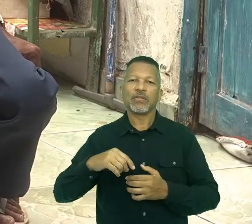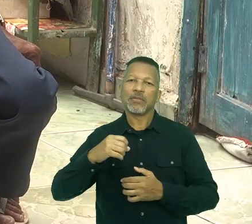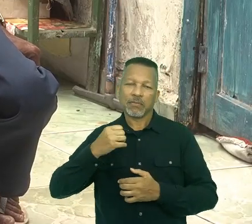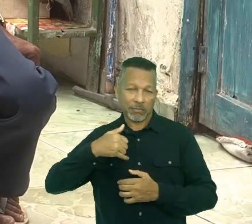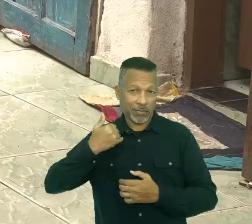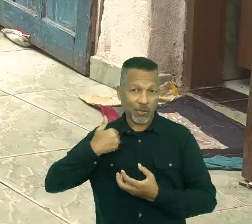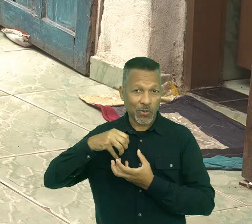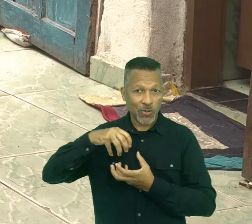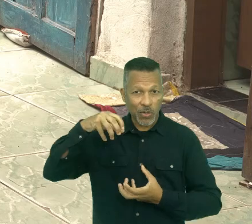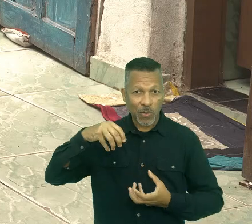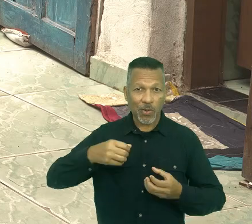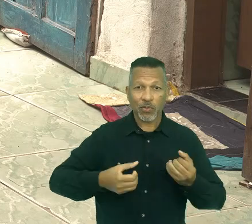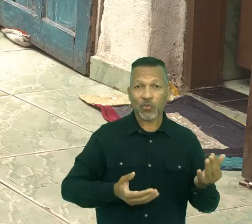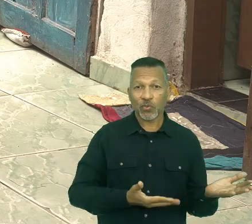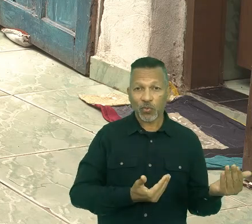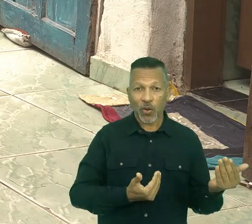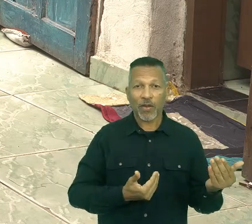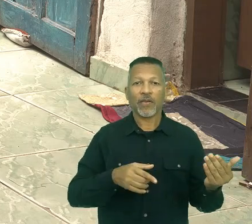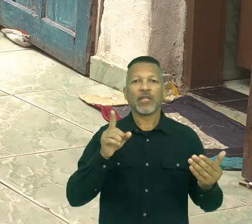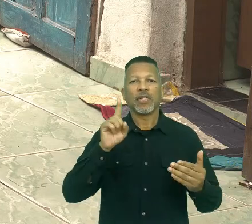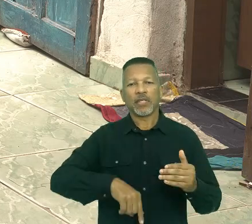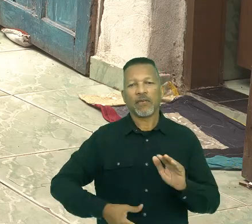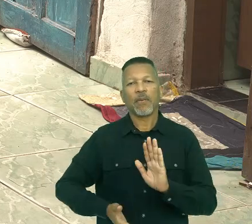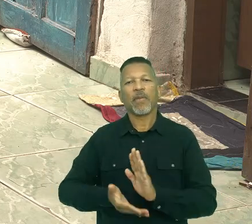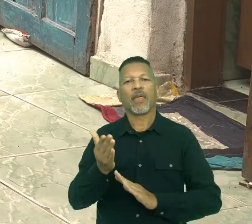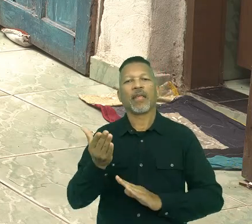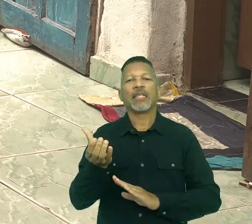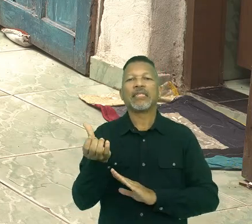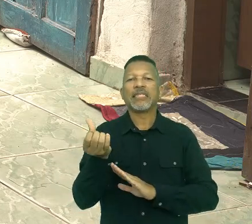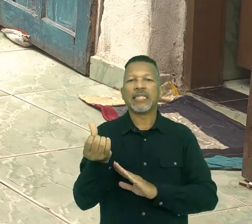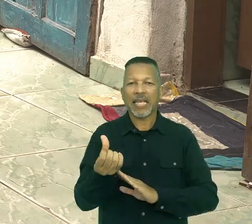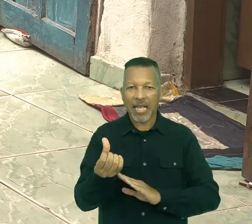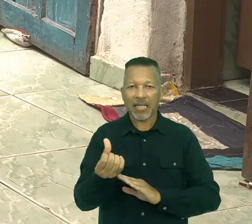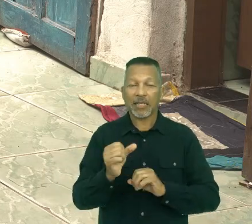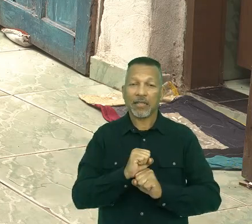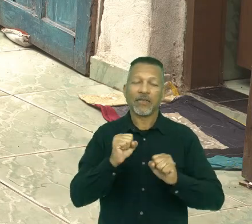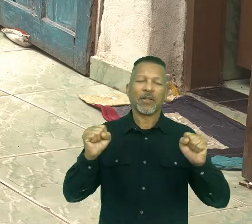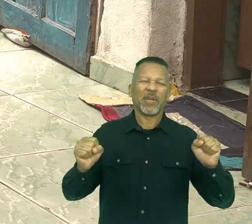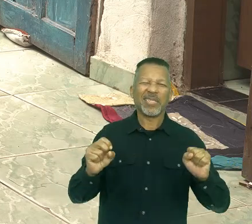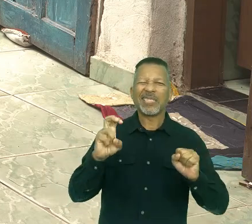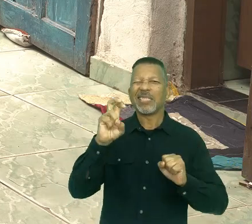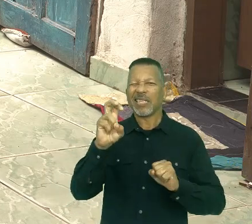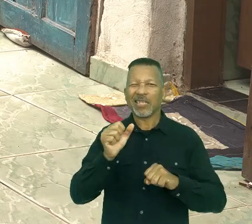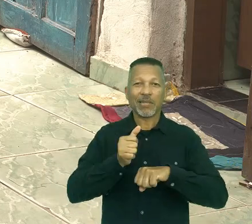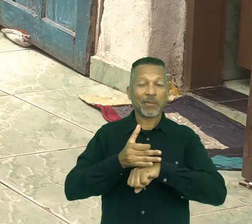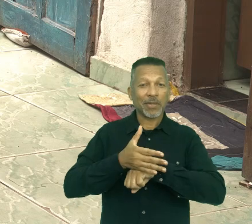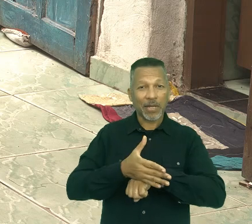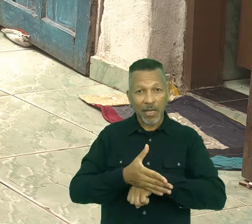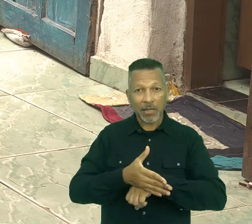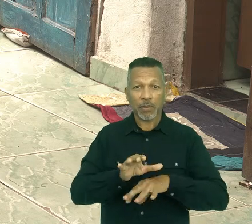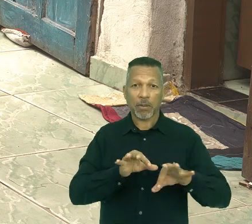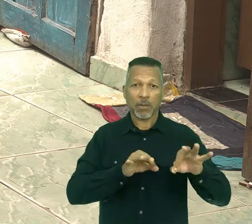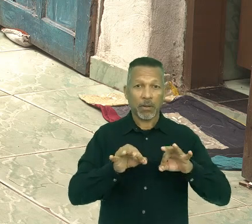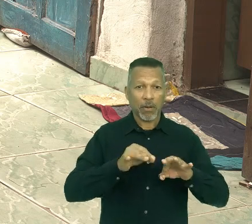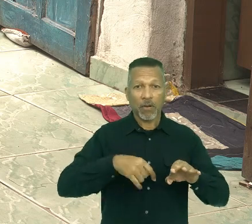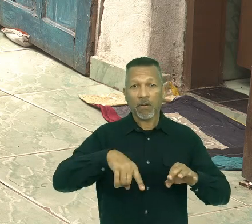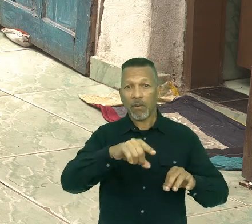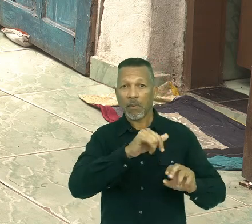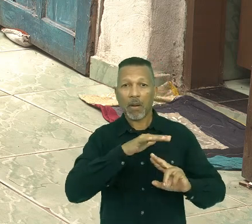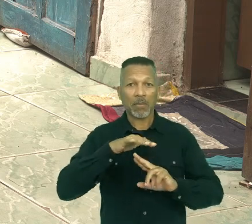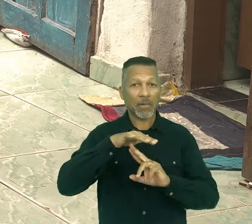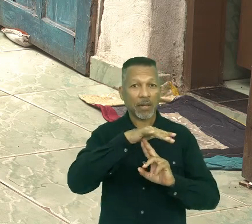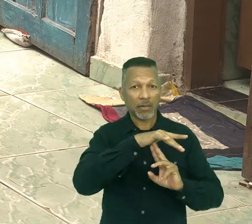os novos. Tem dia que sai aqui da praça 6 horas, nós levantamos 5 horas, preparamos, vamos para a